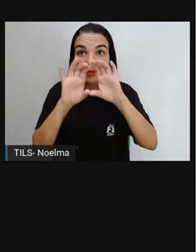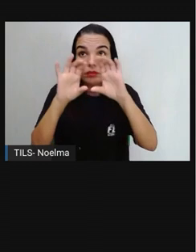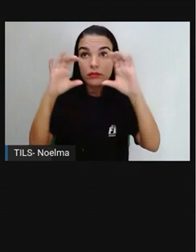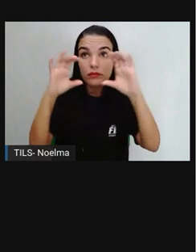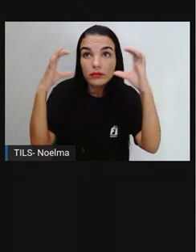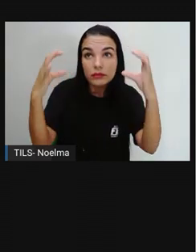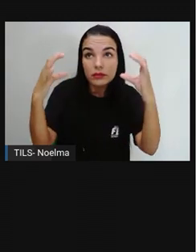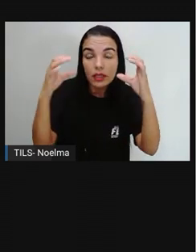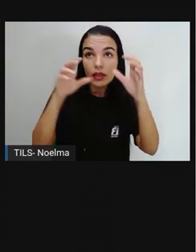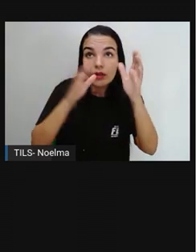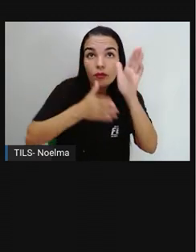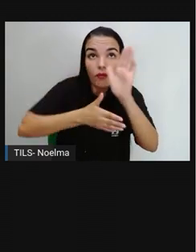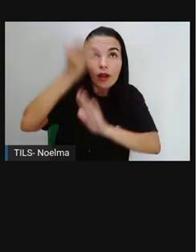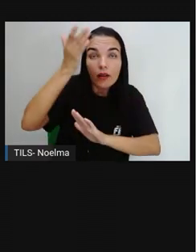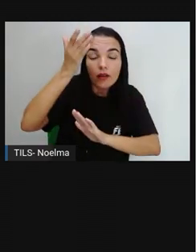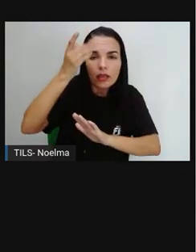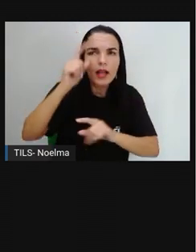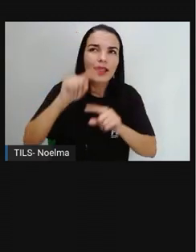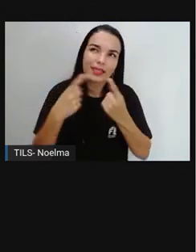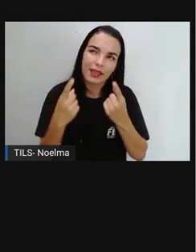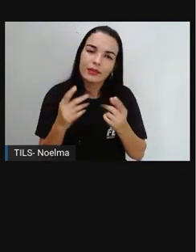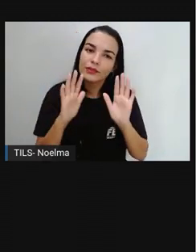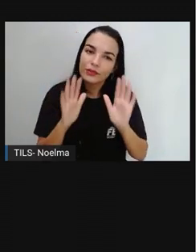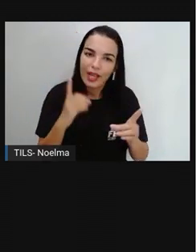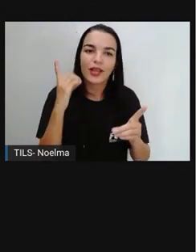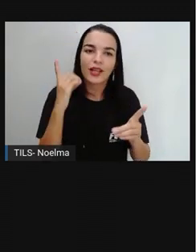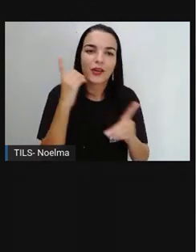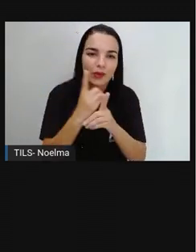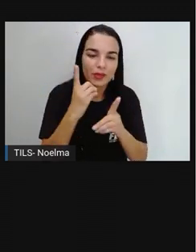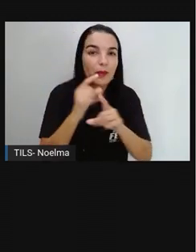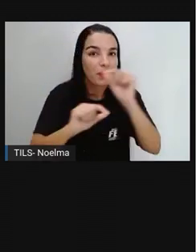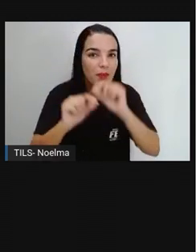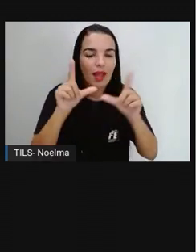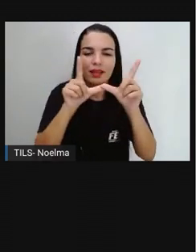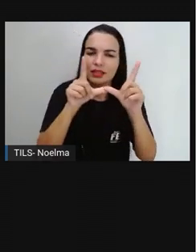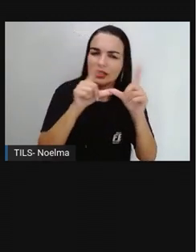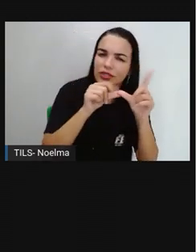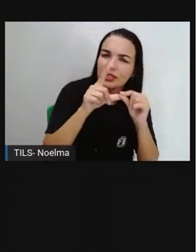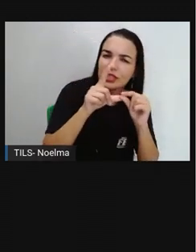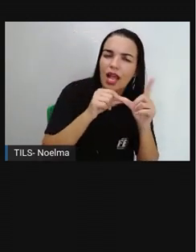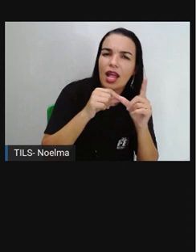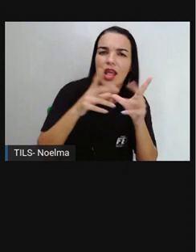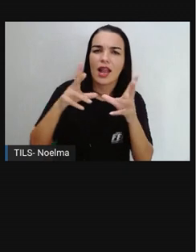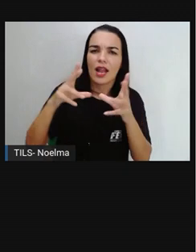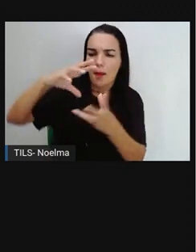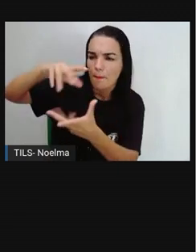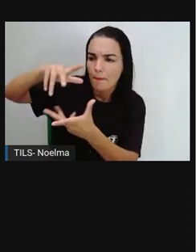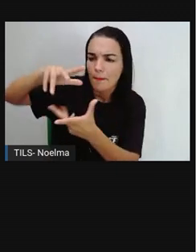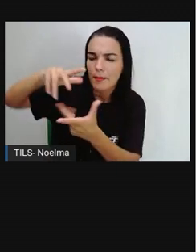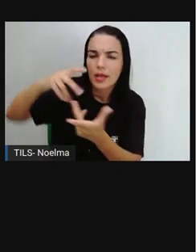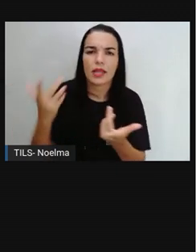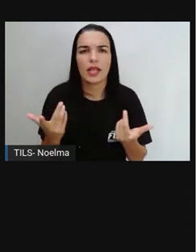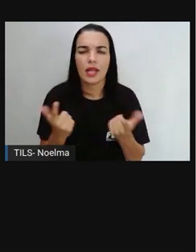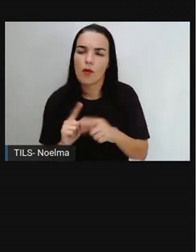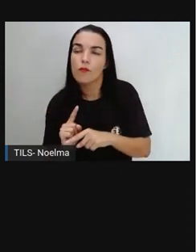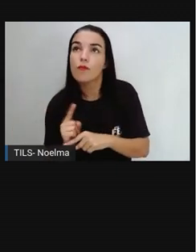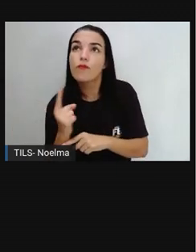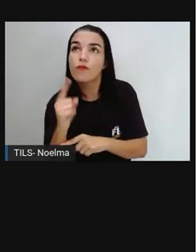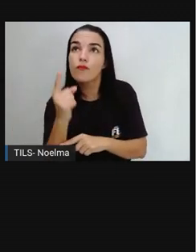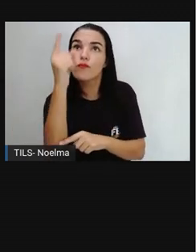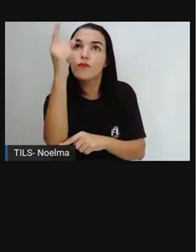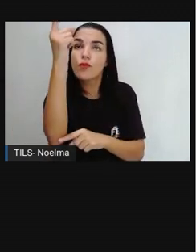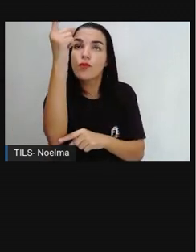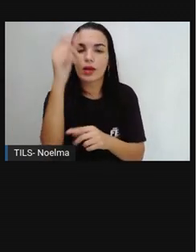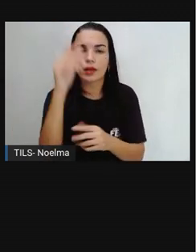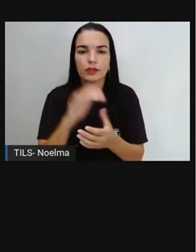Céu, provavelmente encontraremos referências a estrela, planeta, foguete, coisas assim. Se lemos um livro